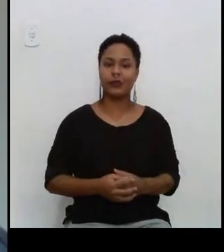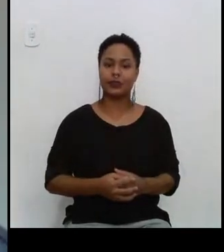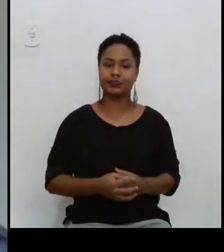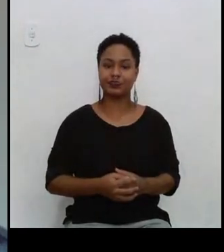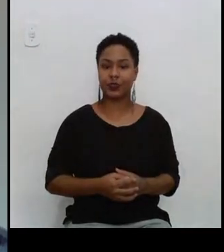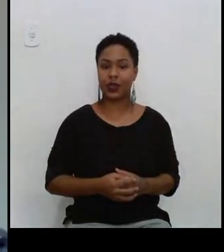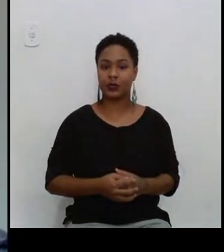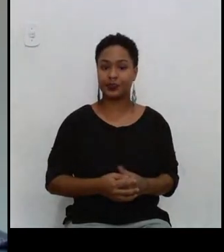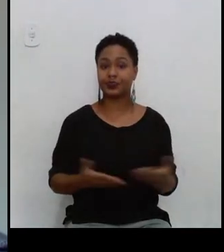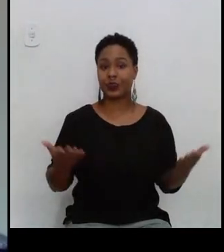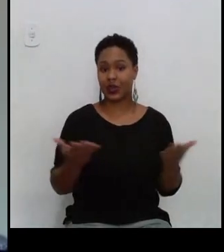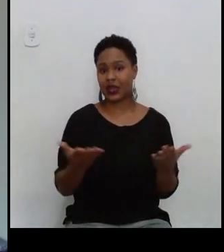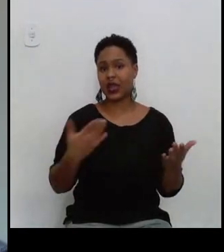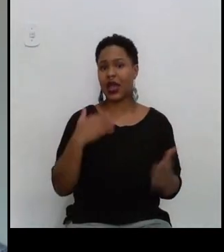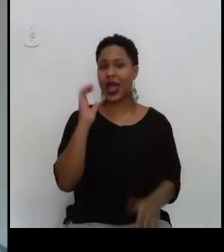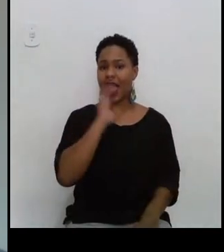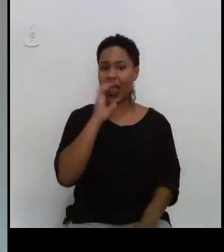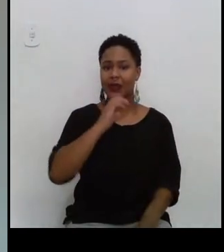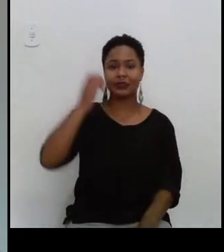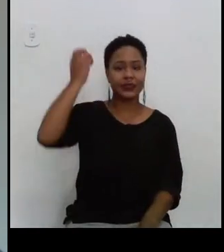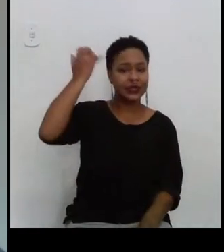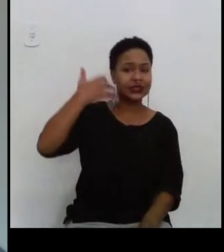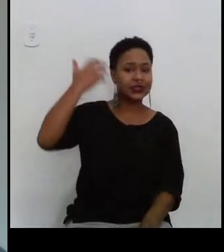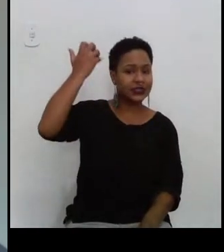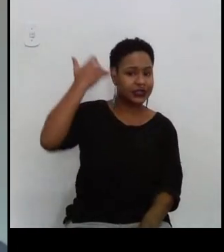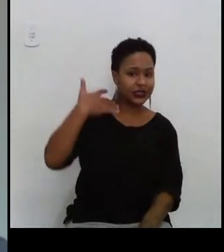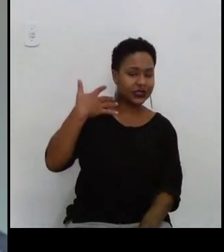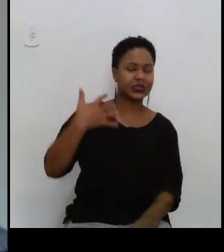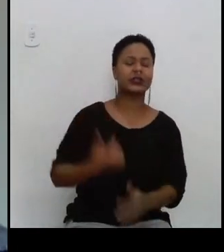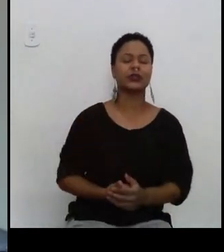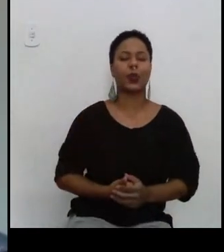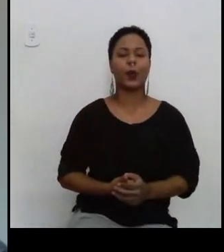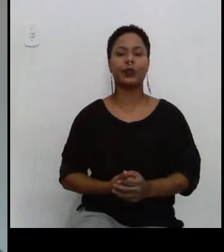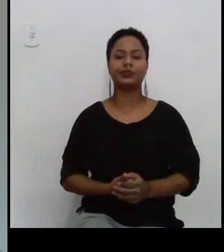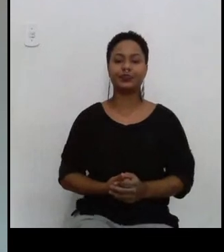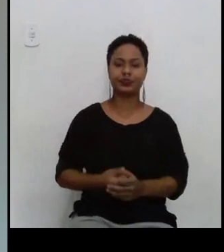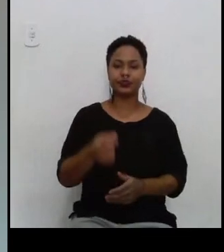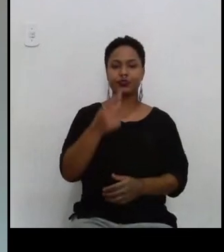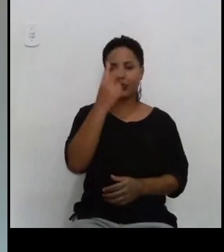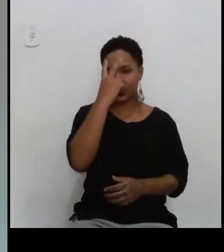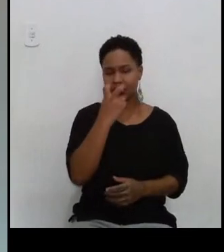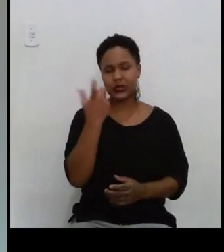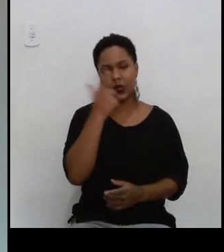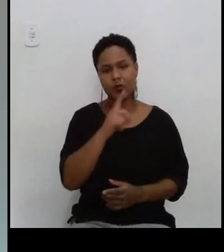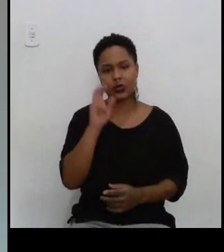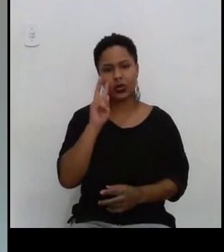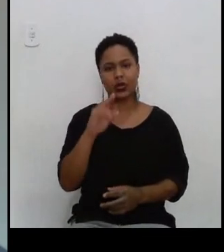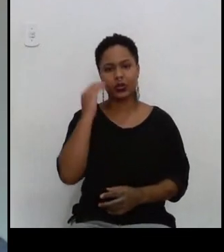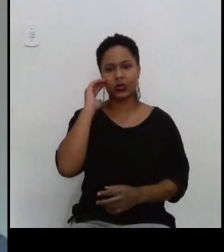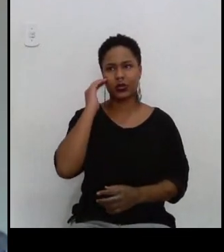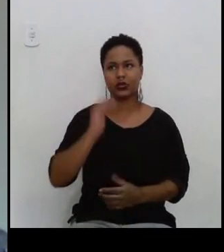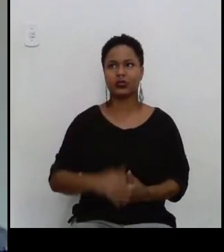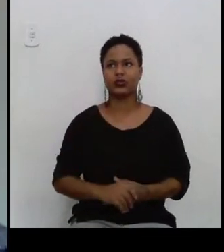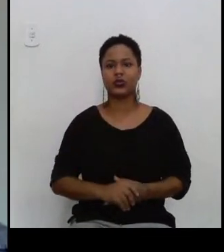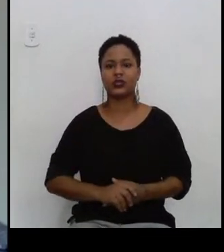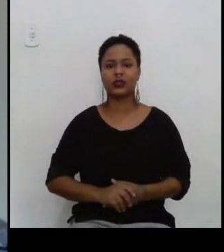vou fazer uma breve e alto descrição para sermos ver a Globo